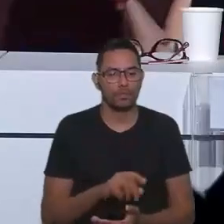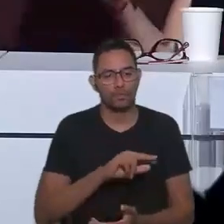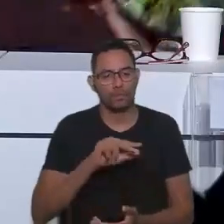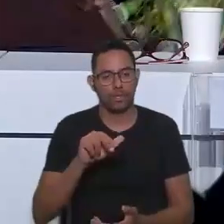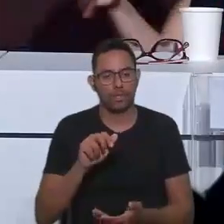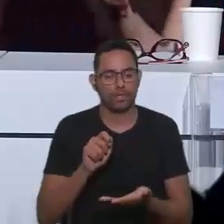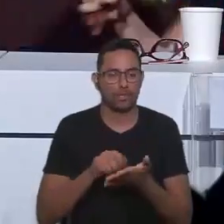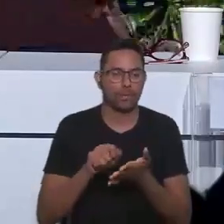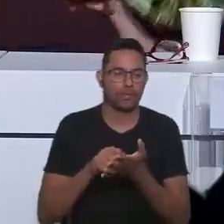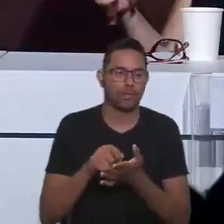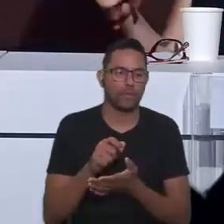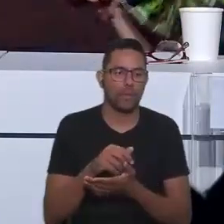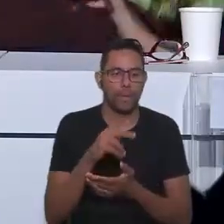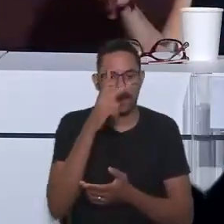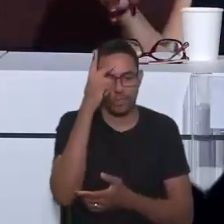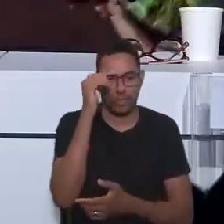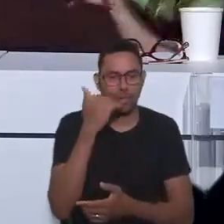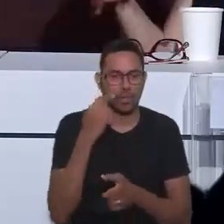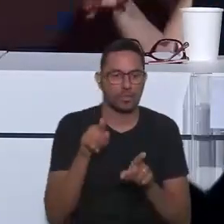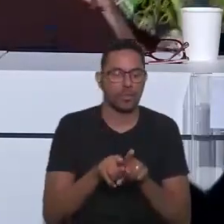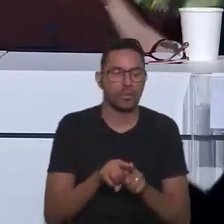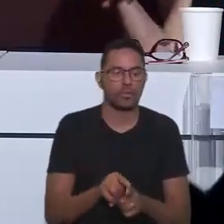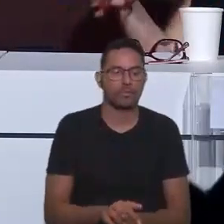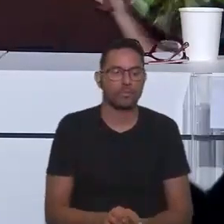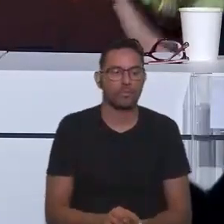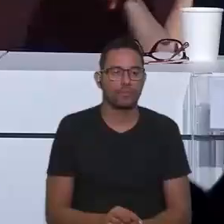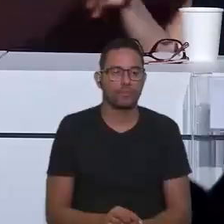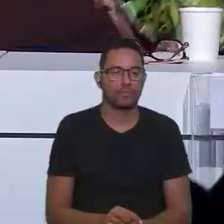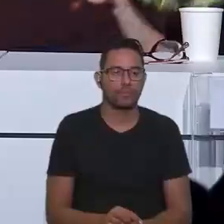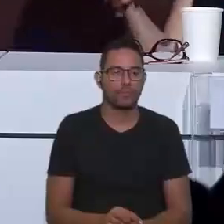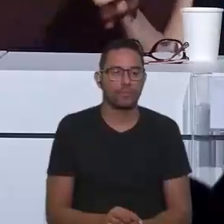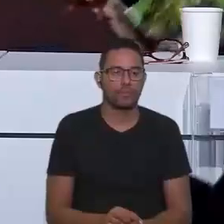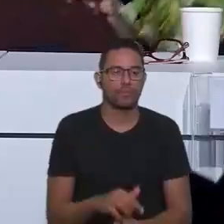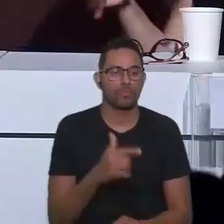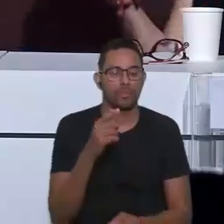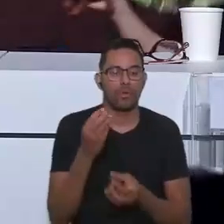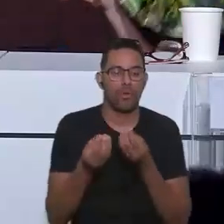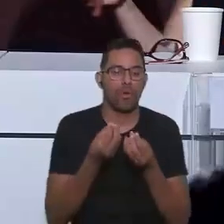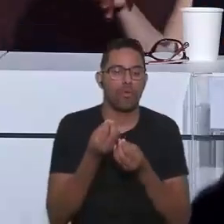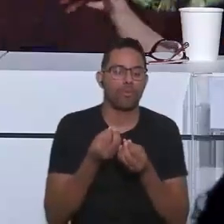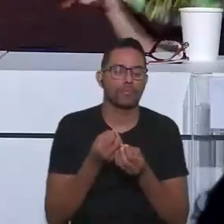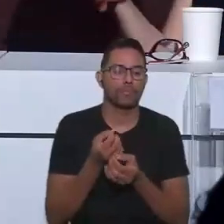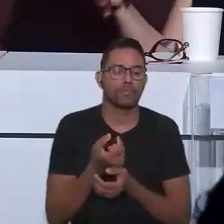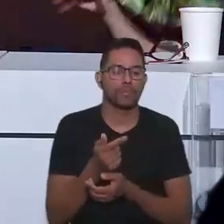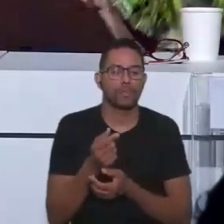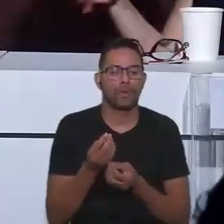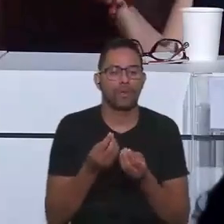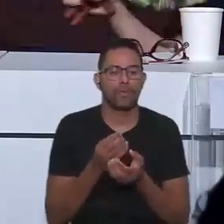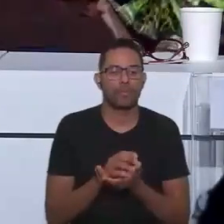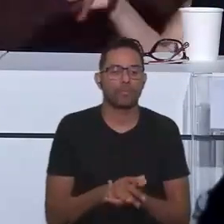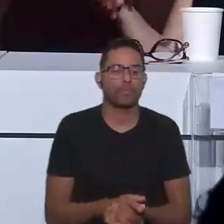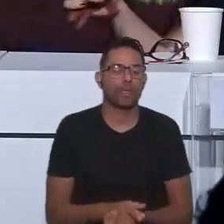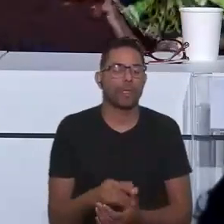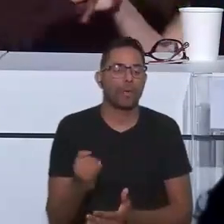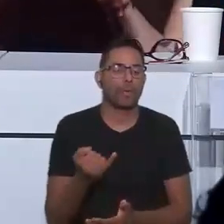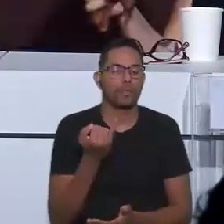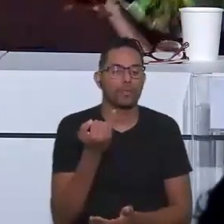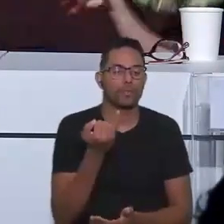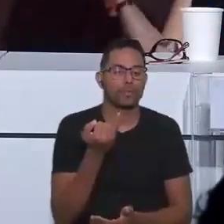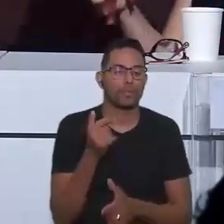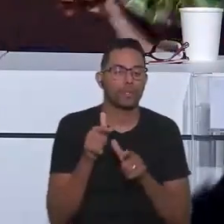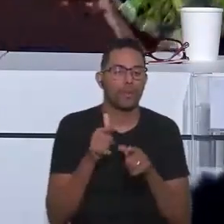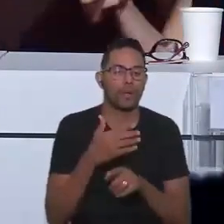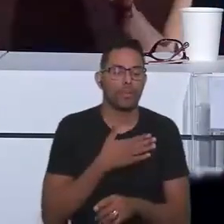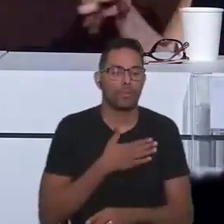era minha intenção que as pessoas morressem também, por isso eu não tinha plano, não havia plano, porque isso é muito importante no